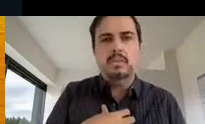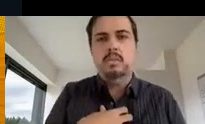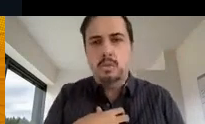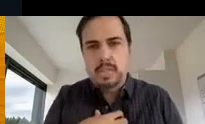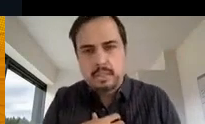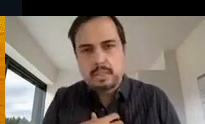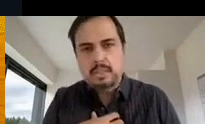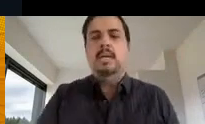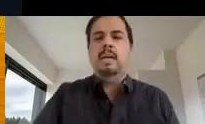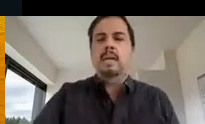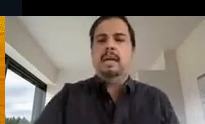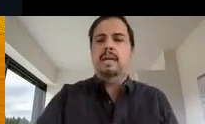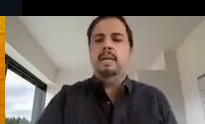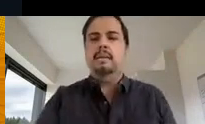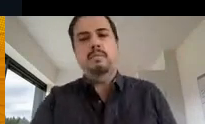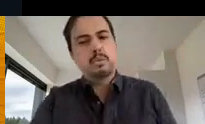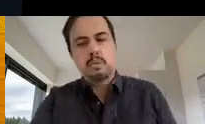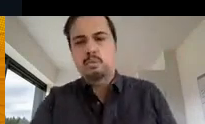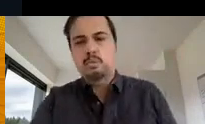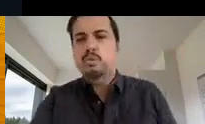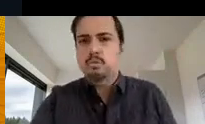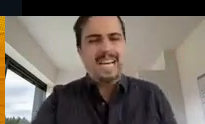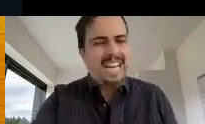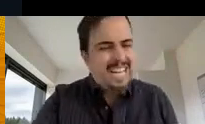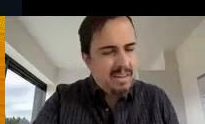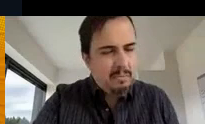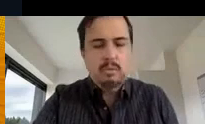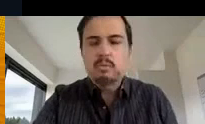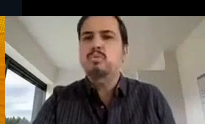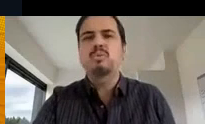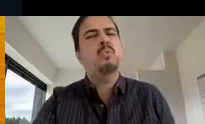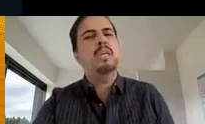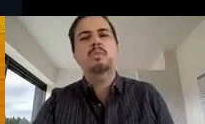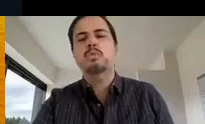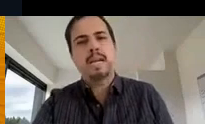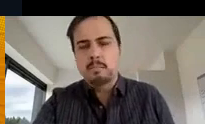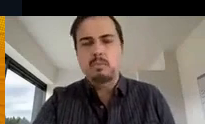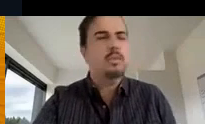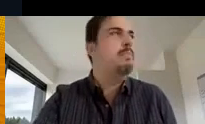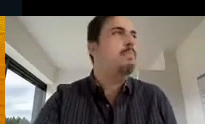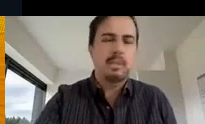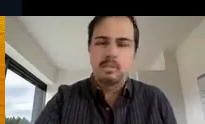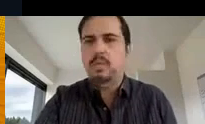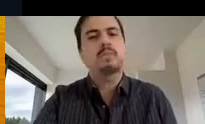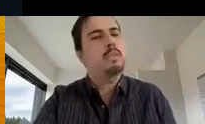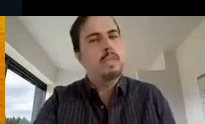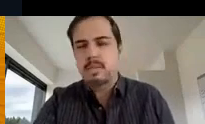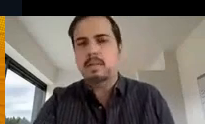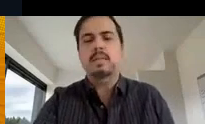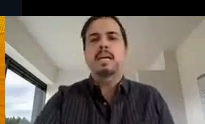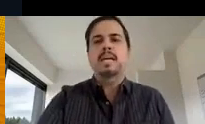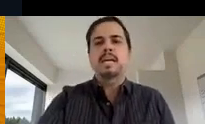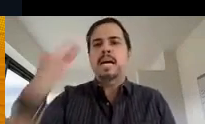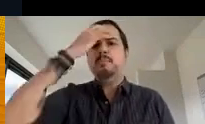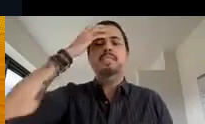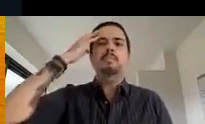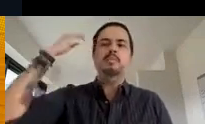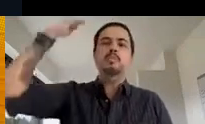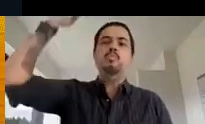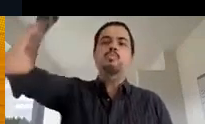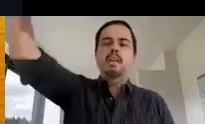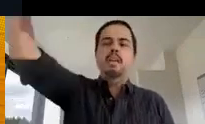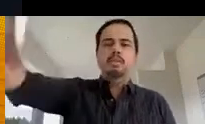ser juiz. Beleza, quero ser juiz. Aí eu sou estudioso pra caramba, eu conheço pra caramba, eu sei muita coisa, eu sei